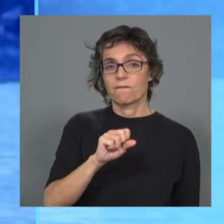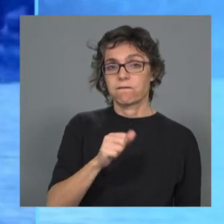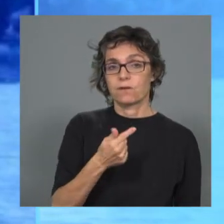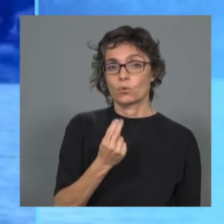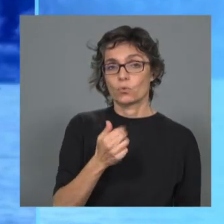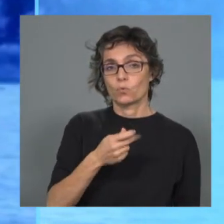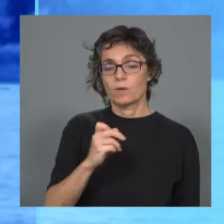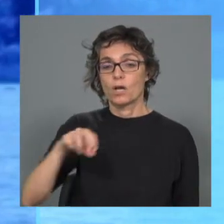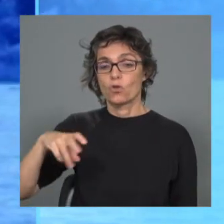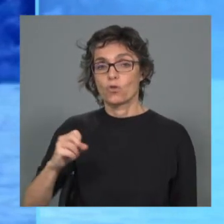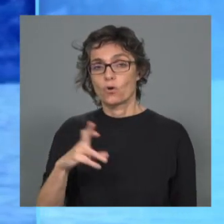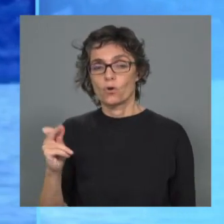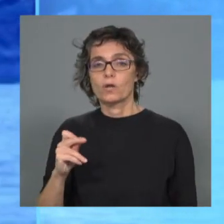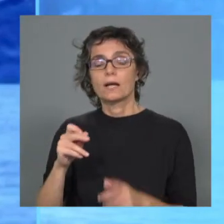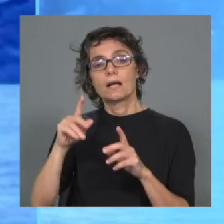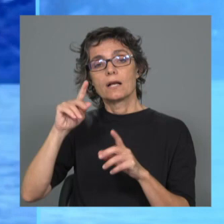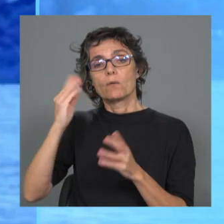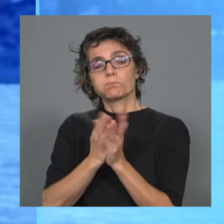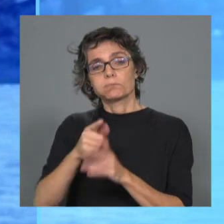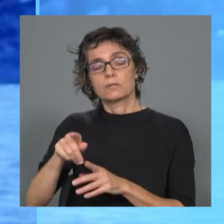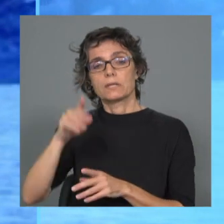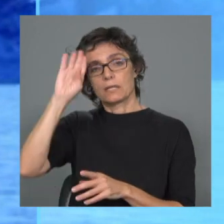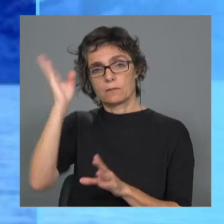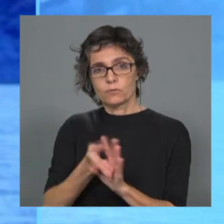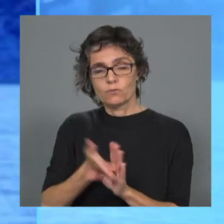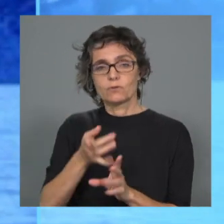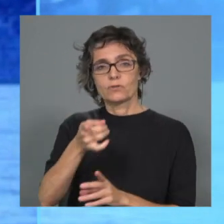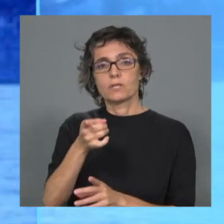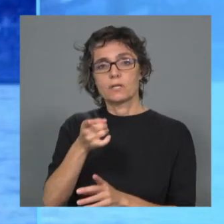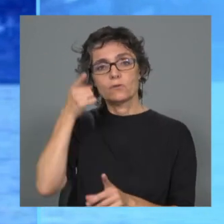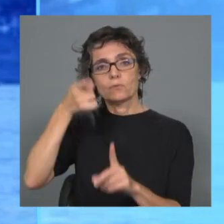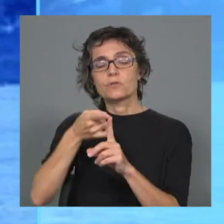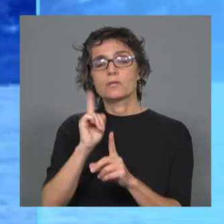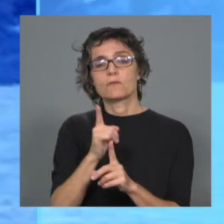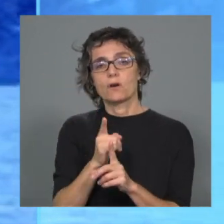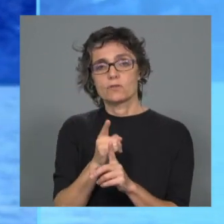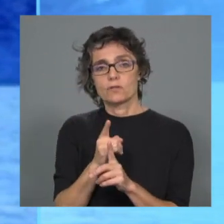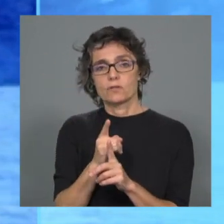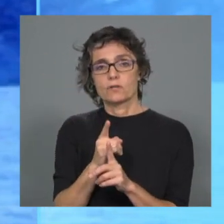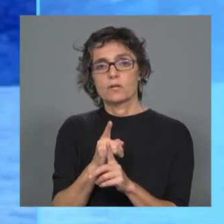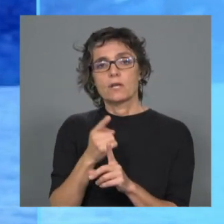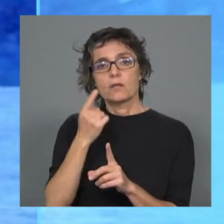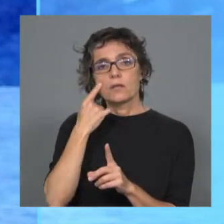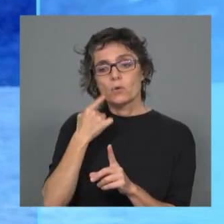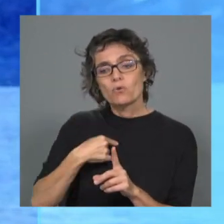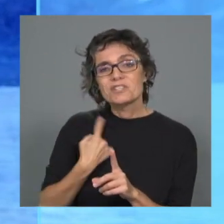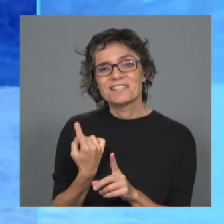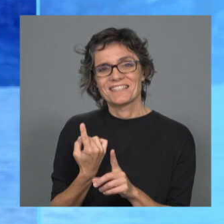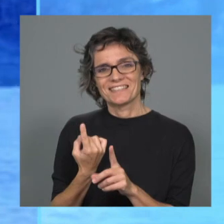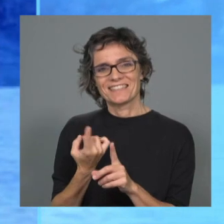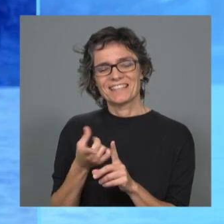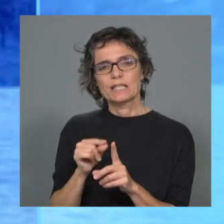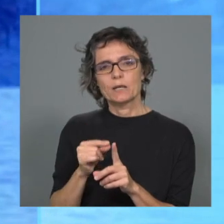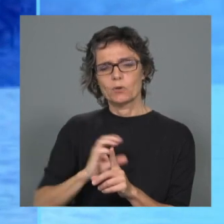vai prosseguir estudos em Psicologia, com o objetivo também de se conhecer, de se tornar